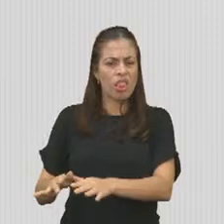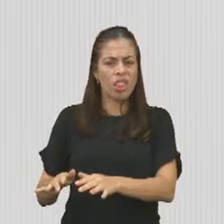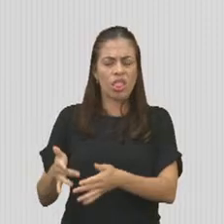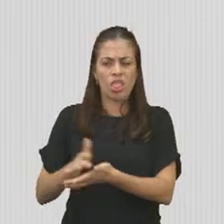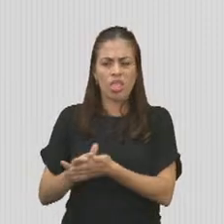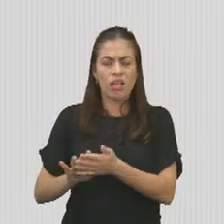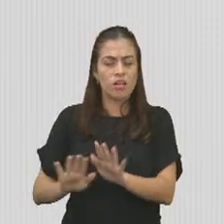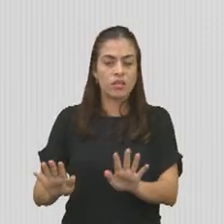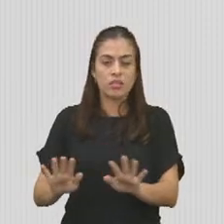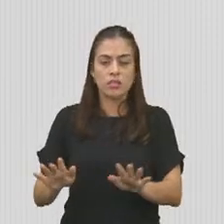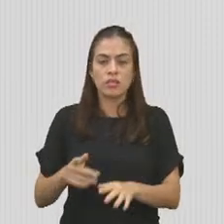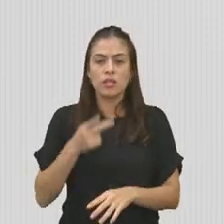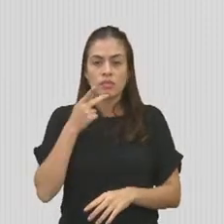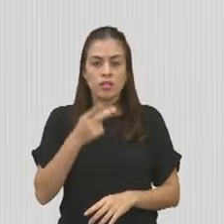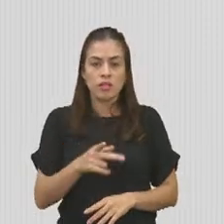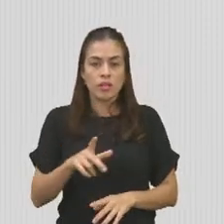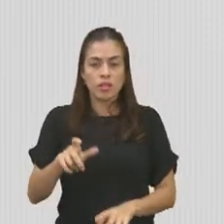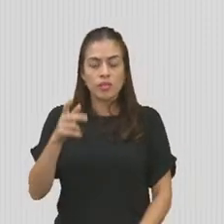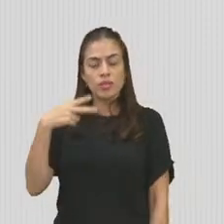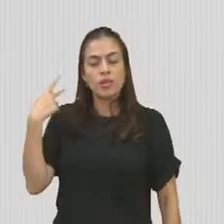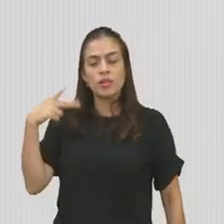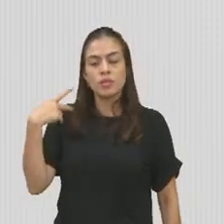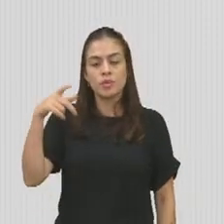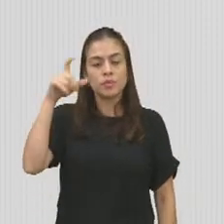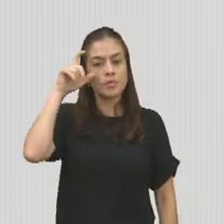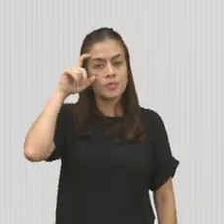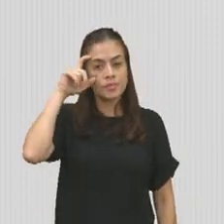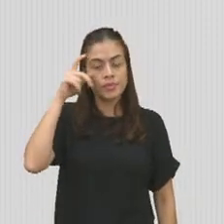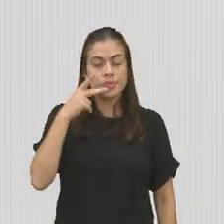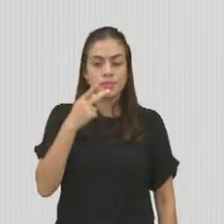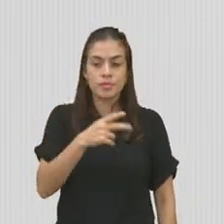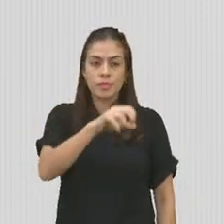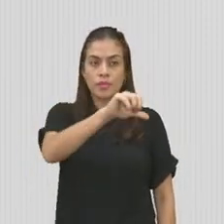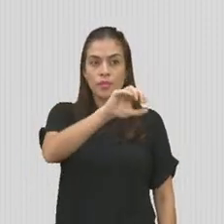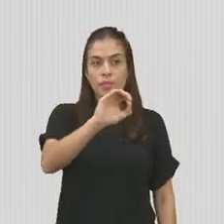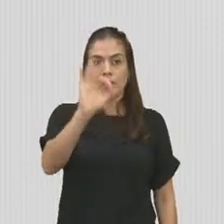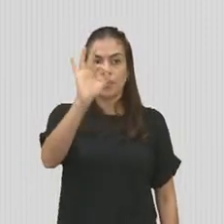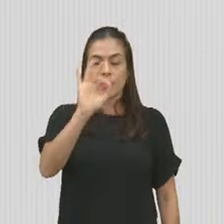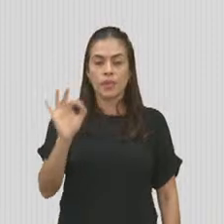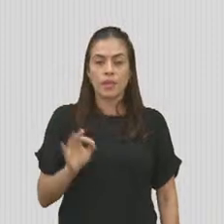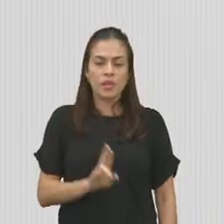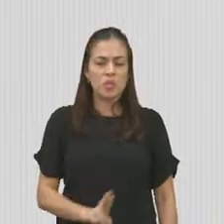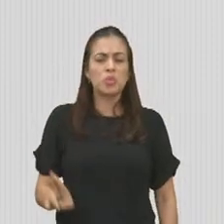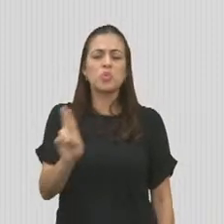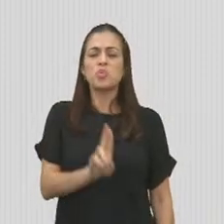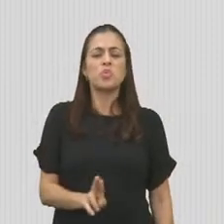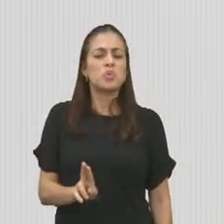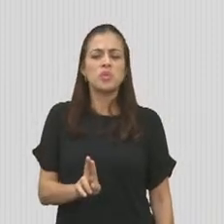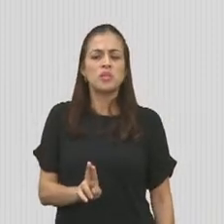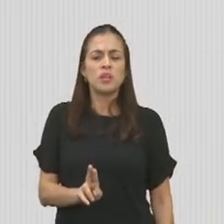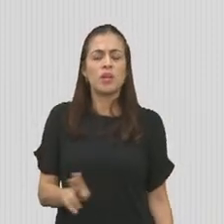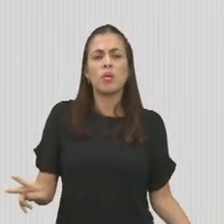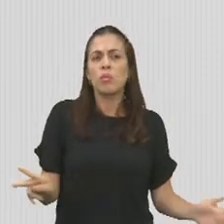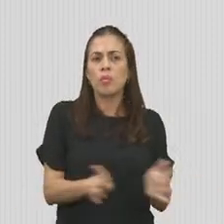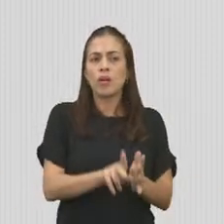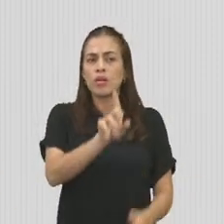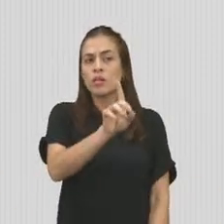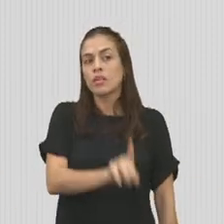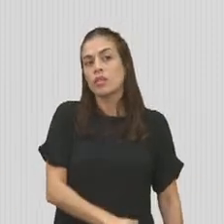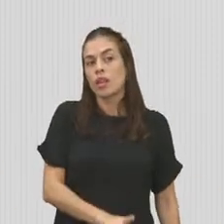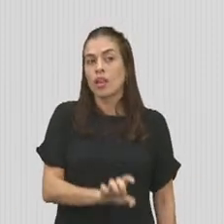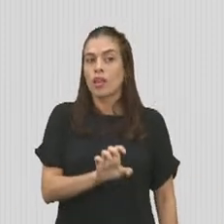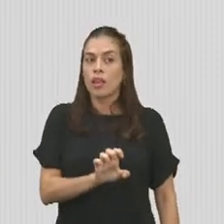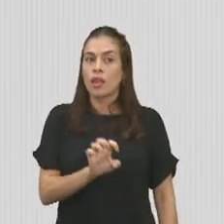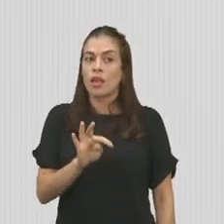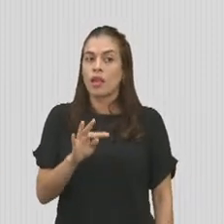hoje uma fala do vereador Marcelo Dantas, dizendo que 90% dessa área não é utilizada. O próprio diretor da ETEC